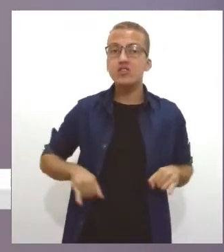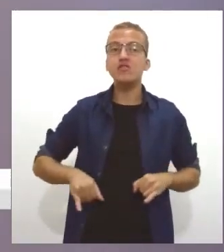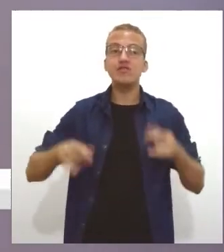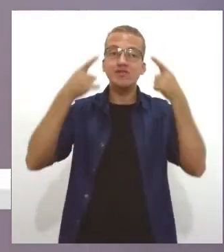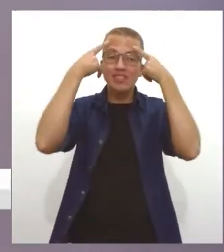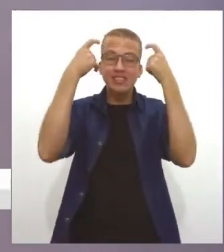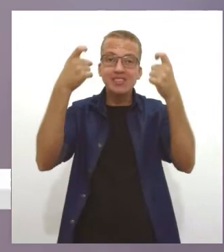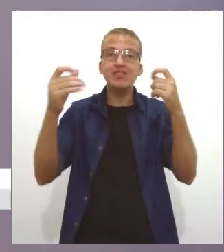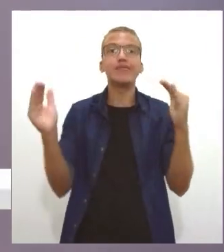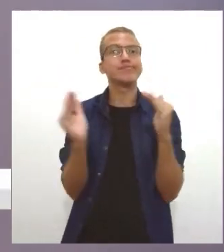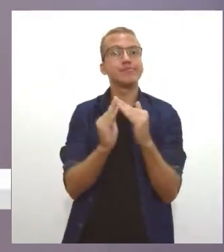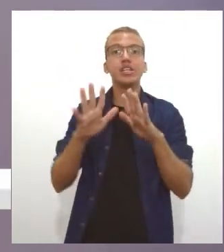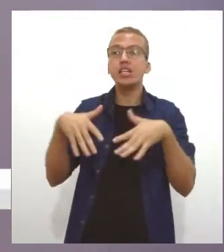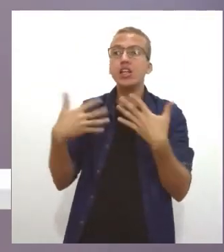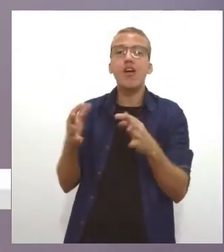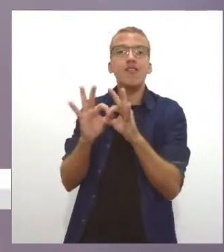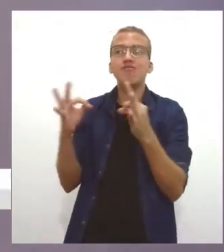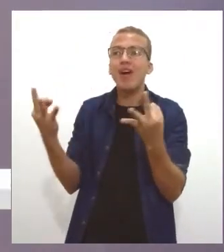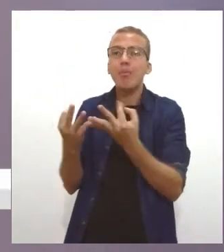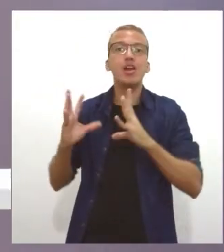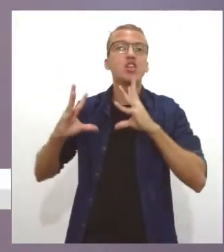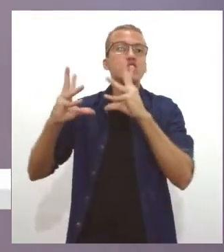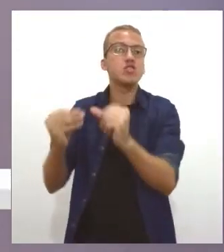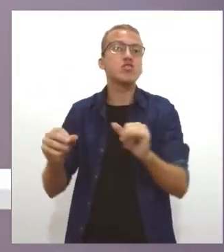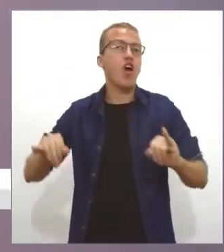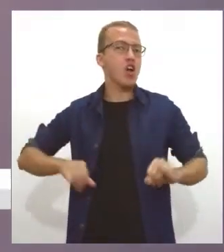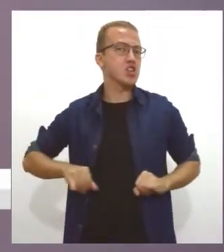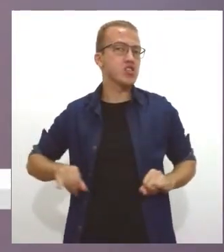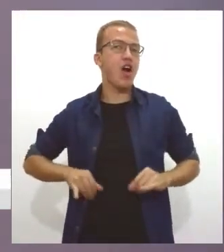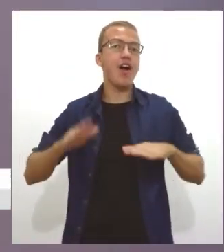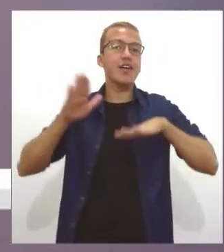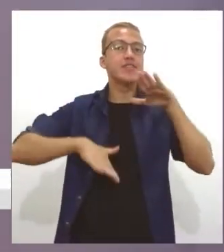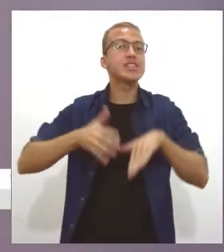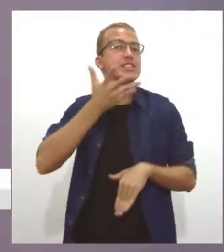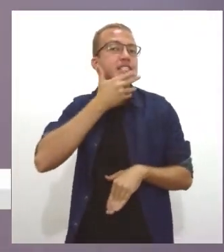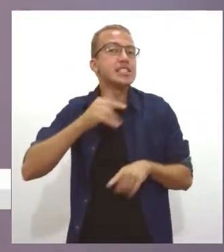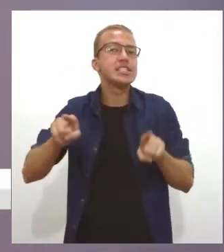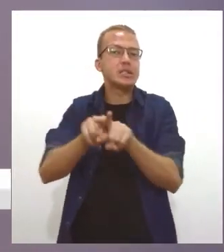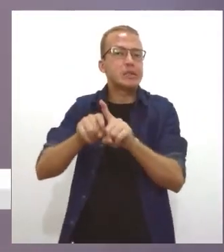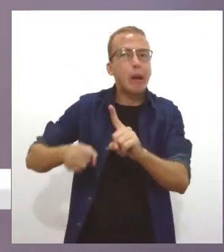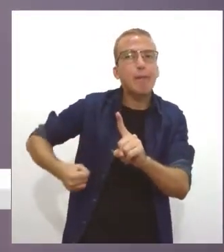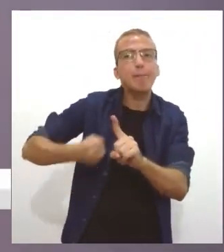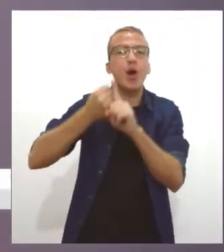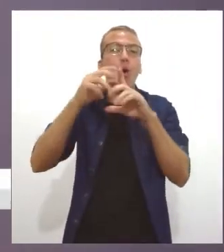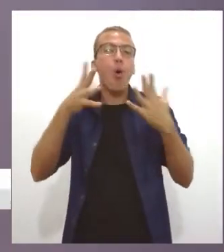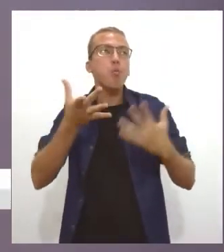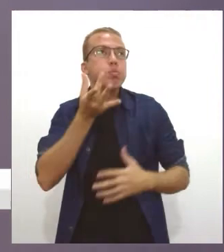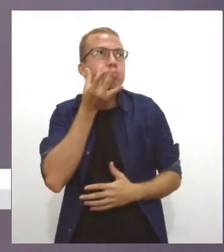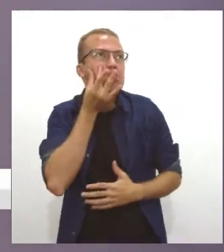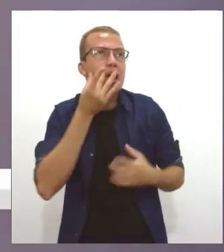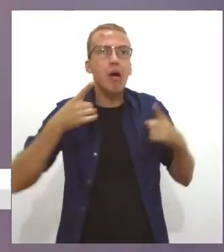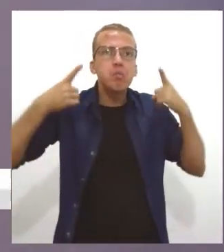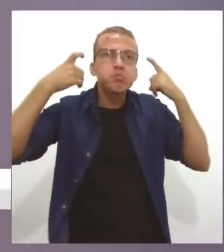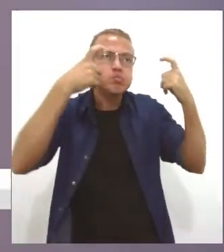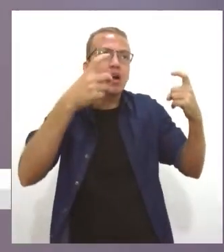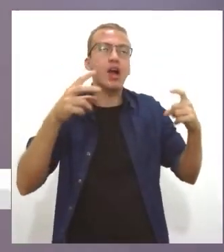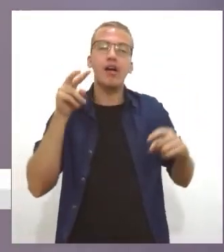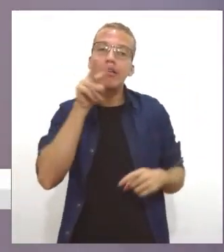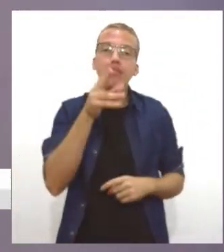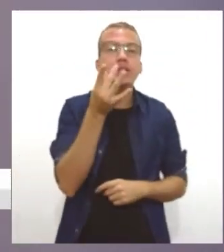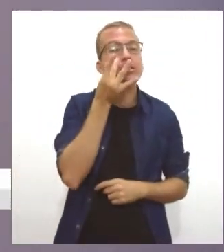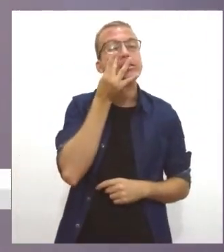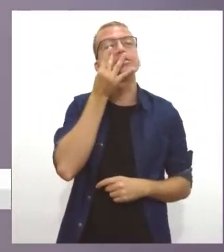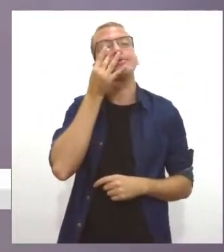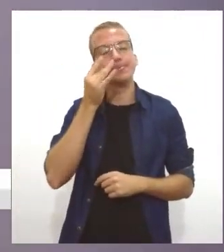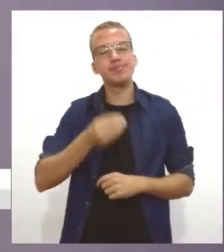todo. Sim. Porque, às vezes, as crianças também são agredidas ou presenciam uma agressão, vivem naquele lado, digamos assim, que não é um lar saudável,